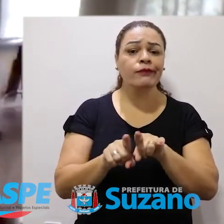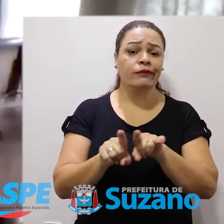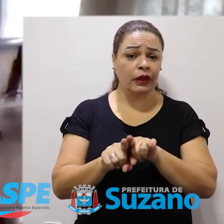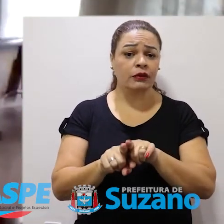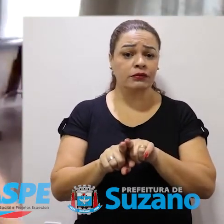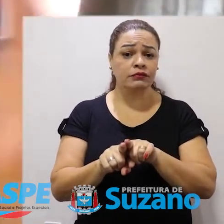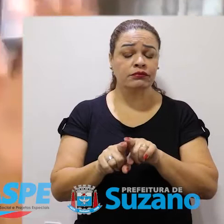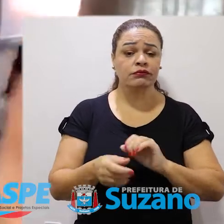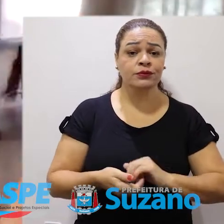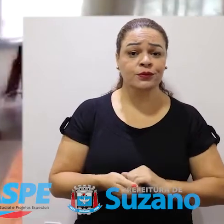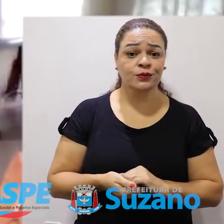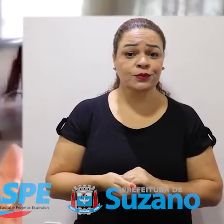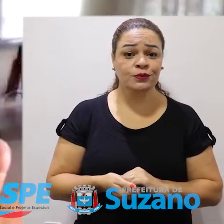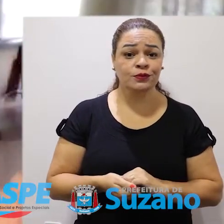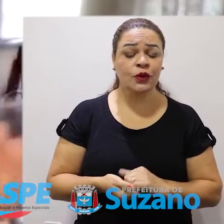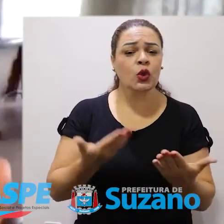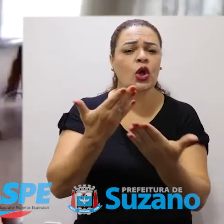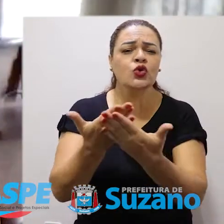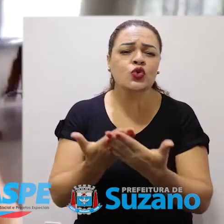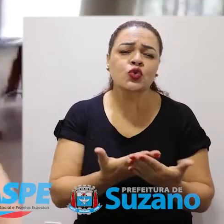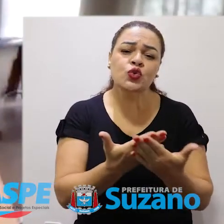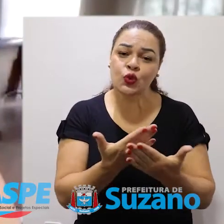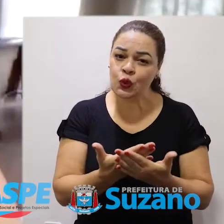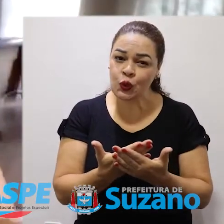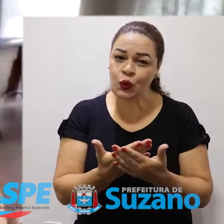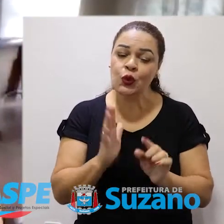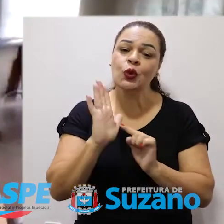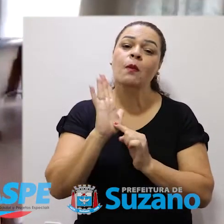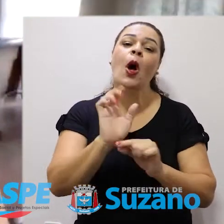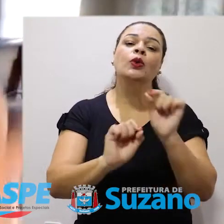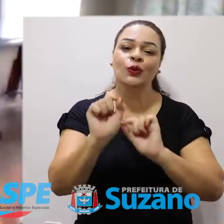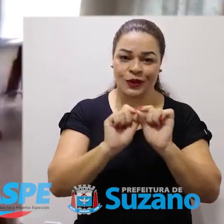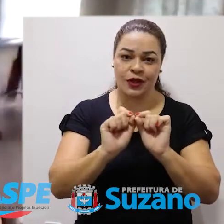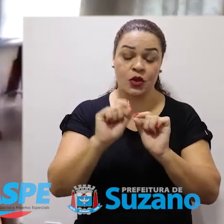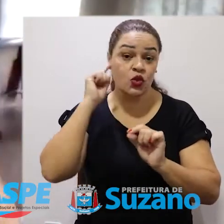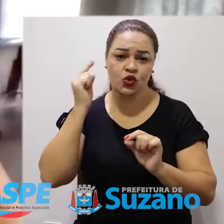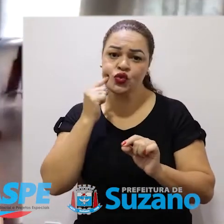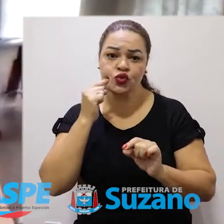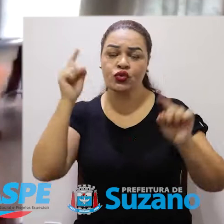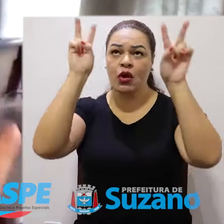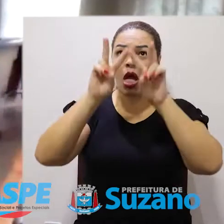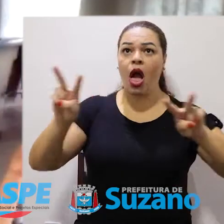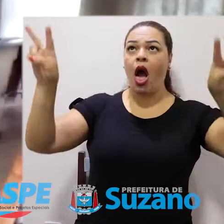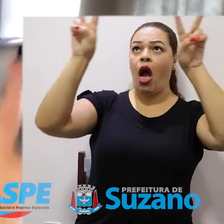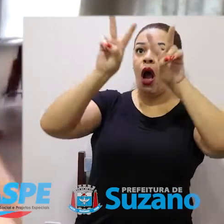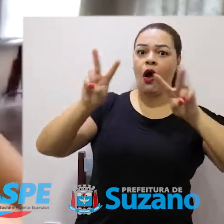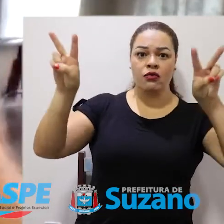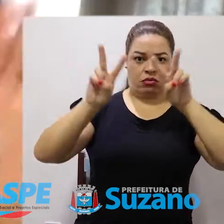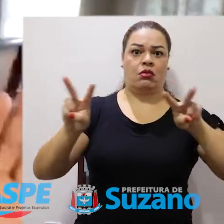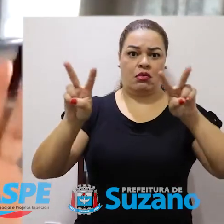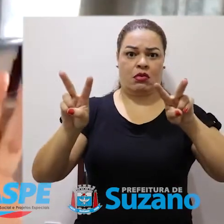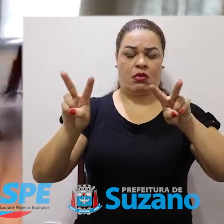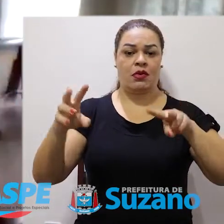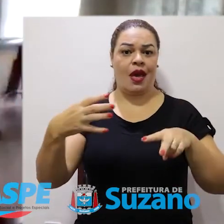né? Então, a especificidade de surdos é entender que eles são sujeitos visuais e que têm uma constituição